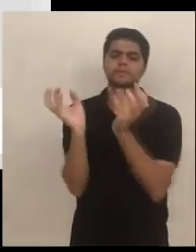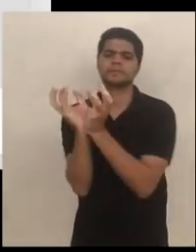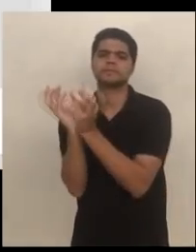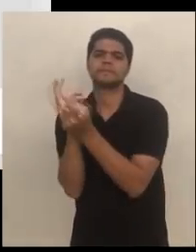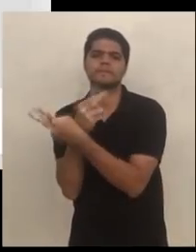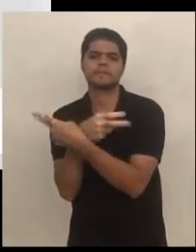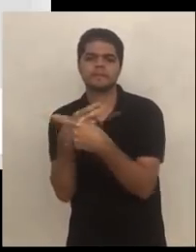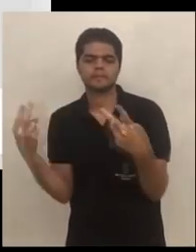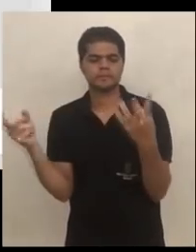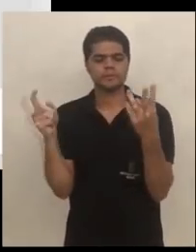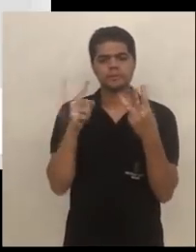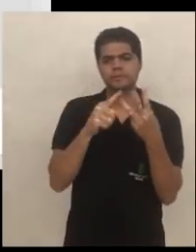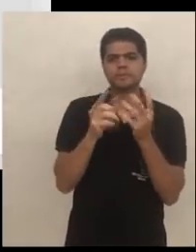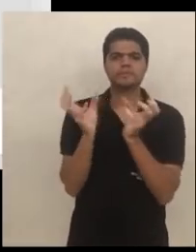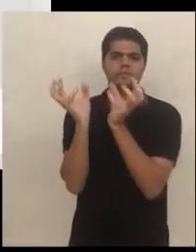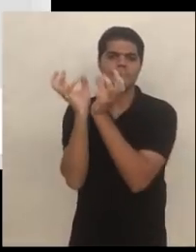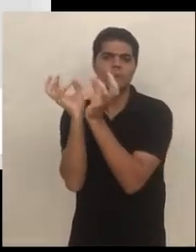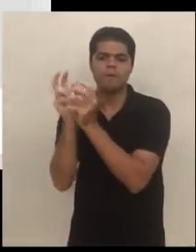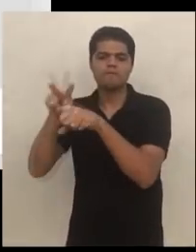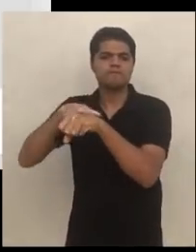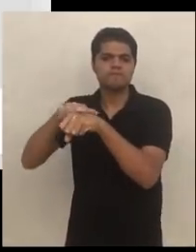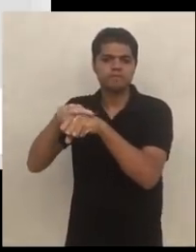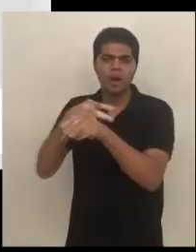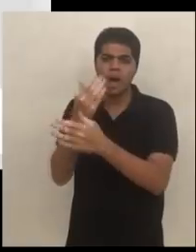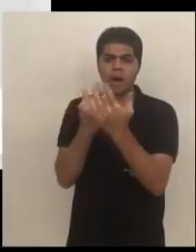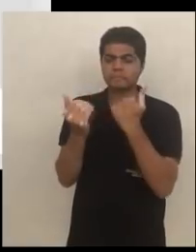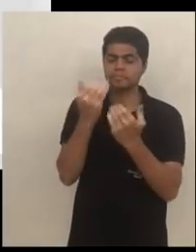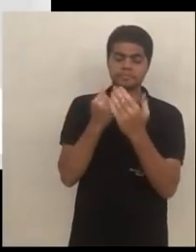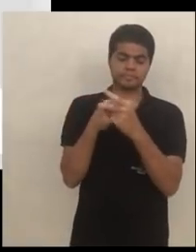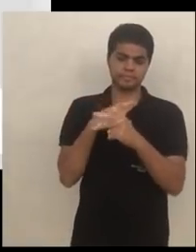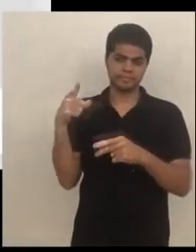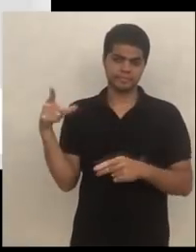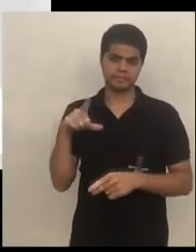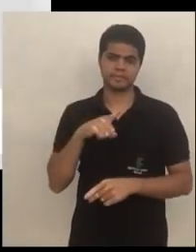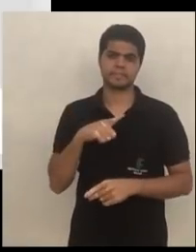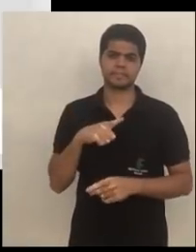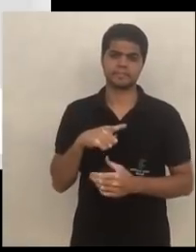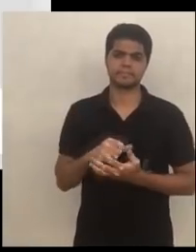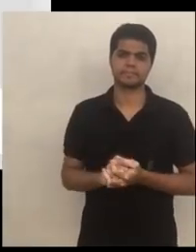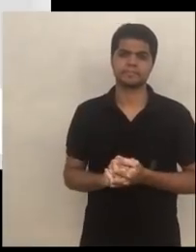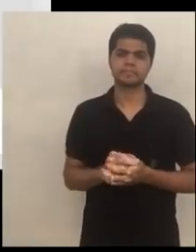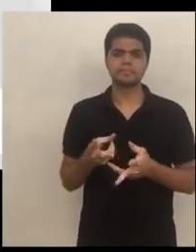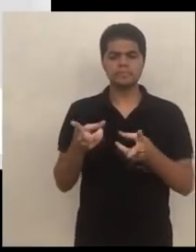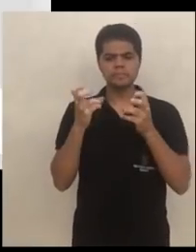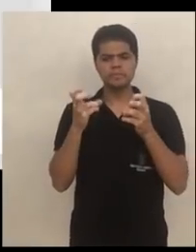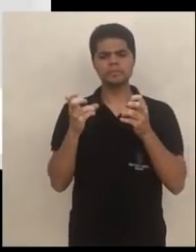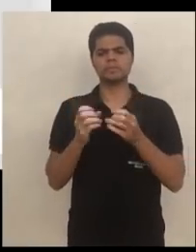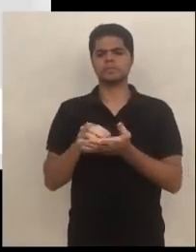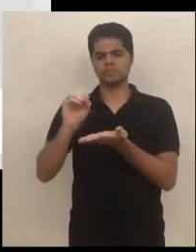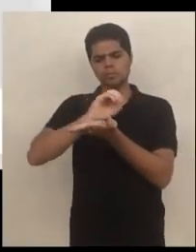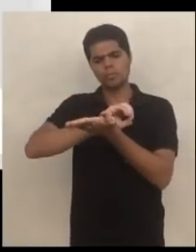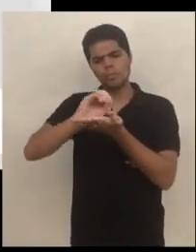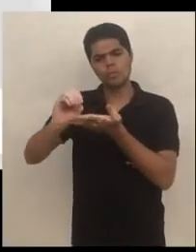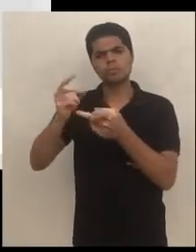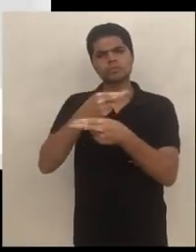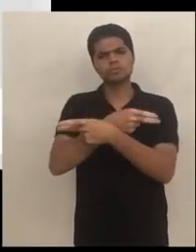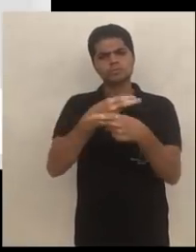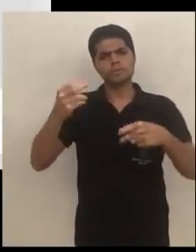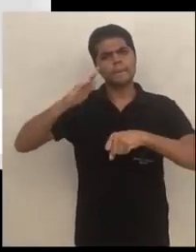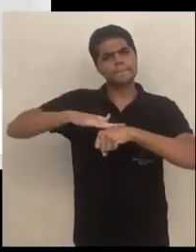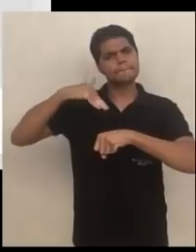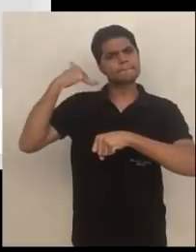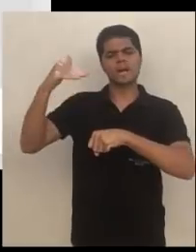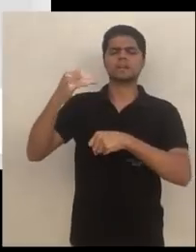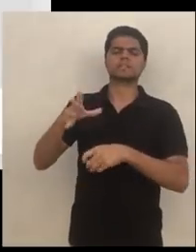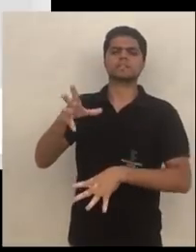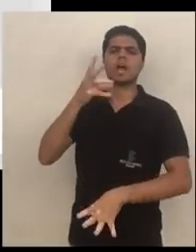Estão aqui na pesquisa de 2019 como os produtos orgânicos mais consumidos